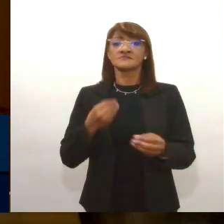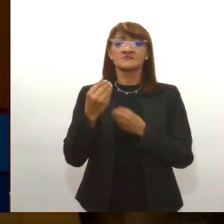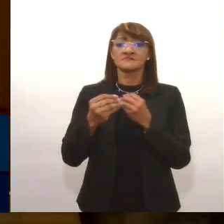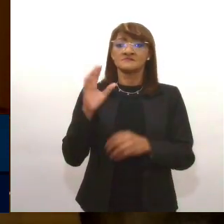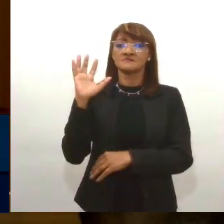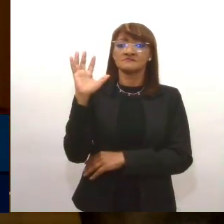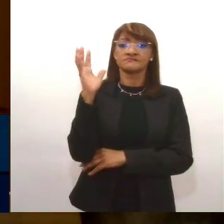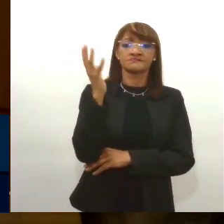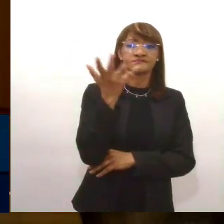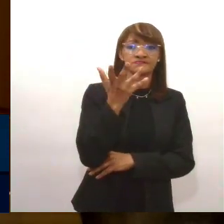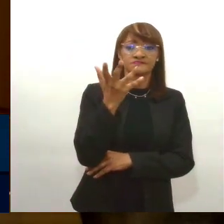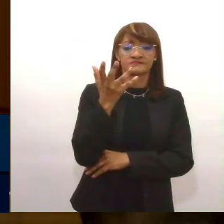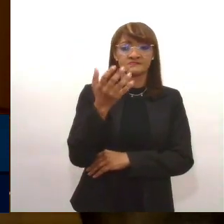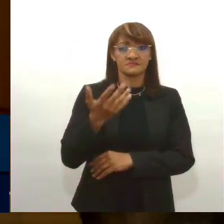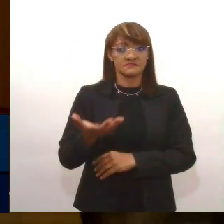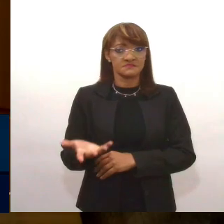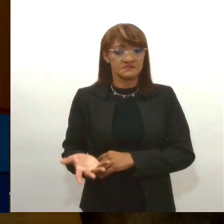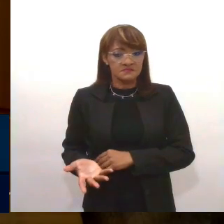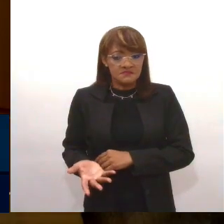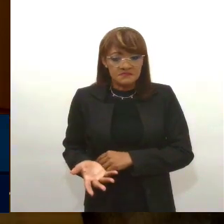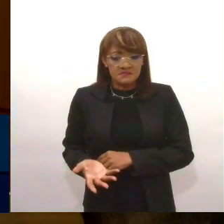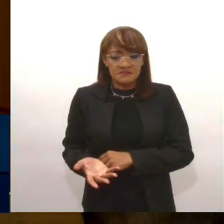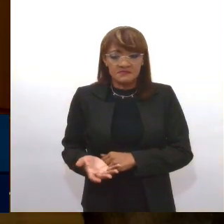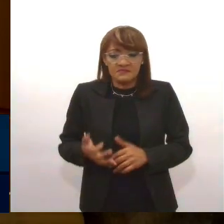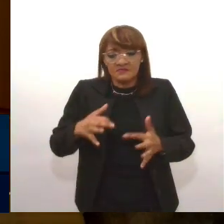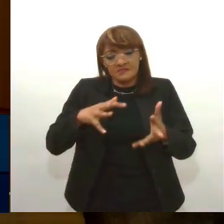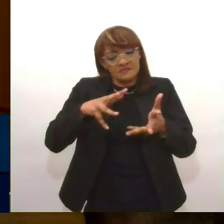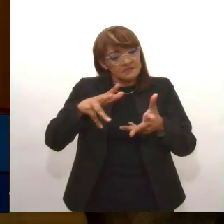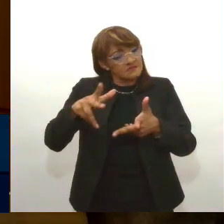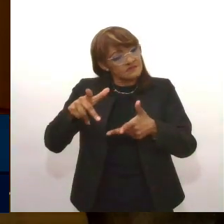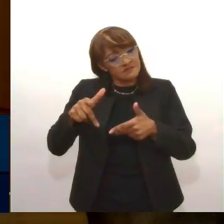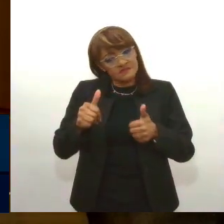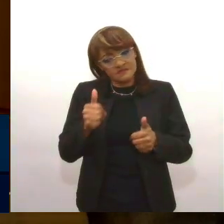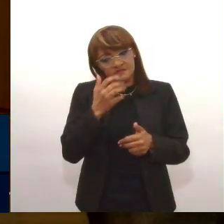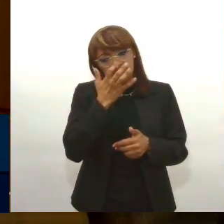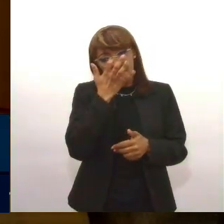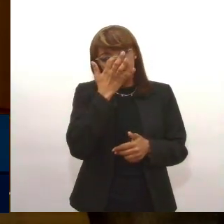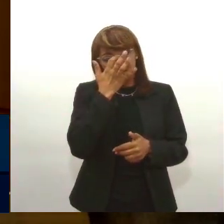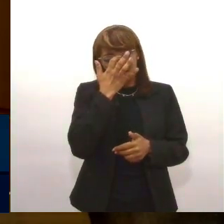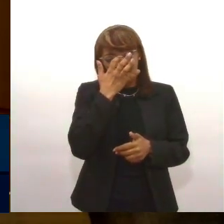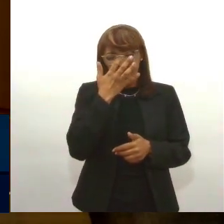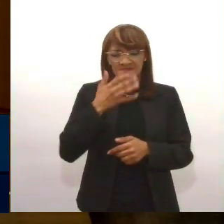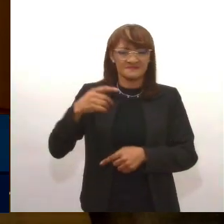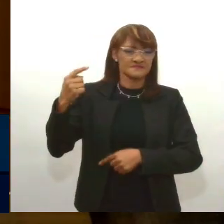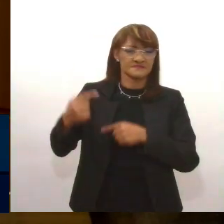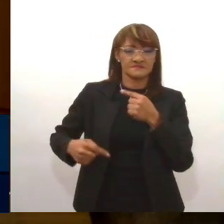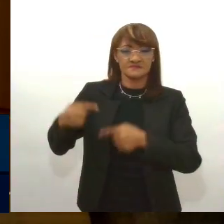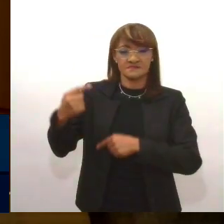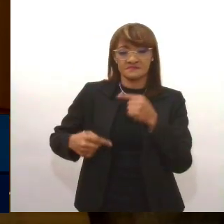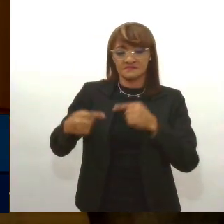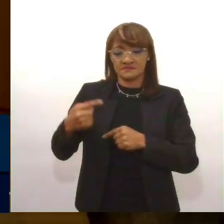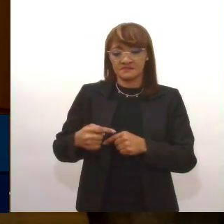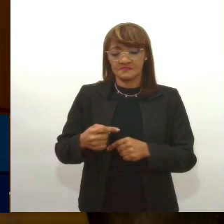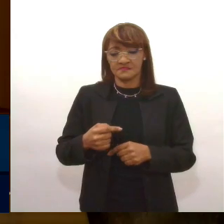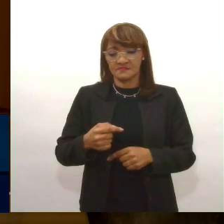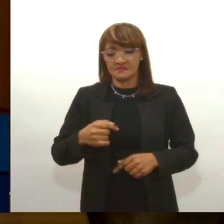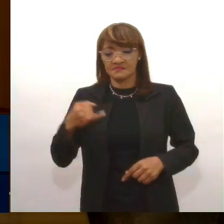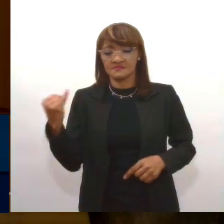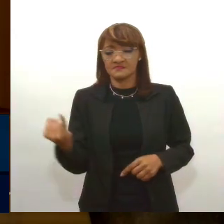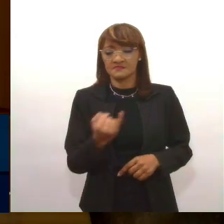mundo todo eh discutindo a importância da da Preservação né da